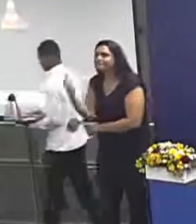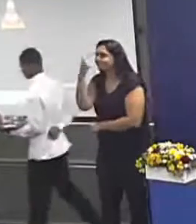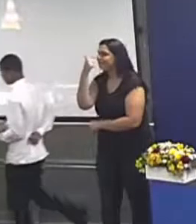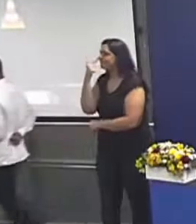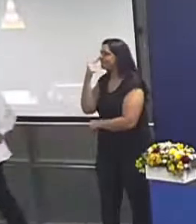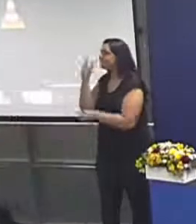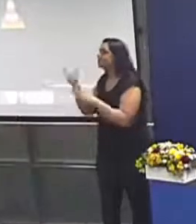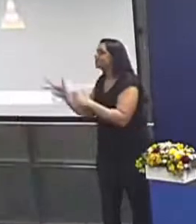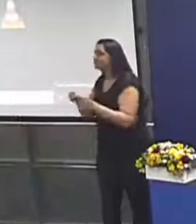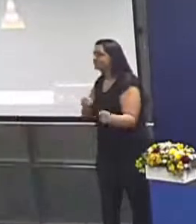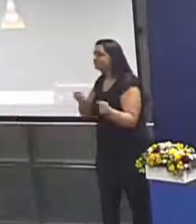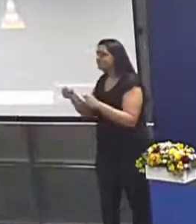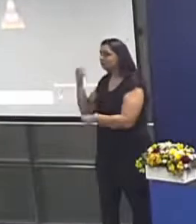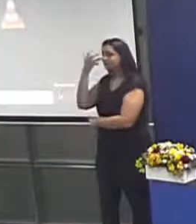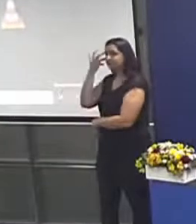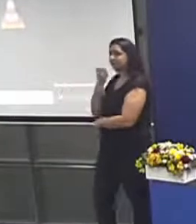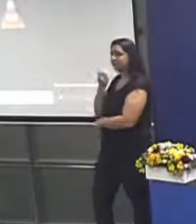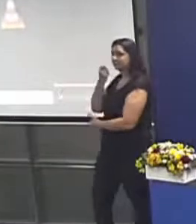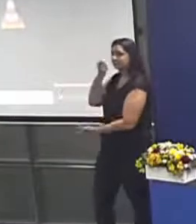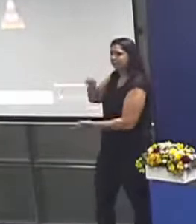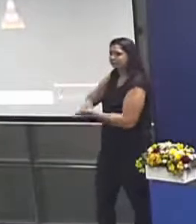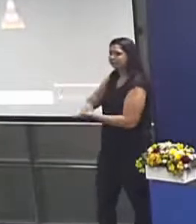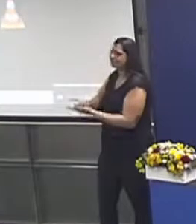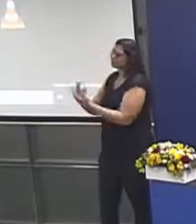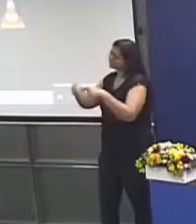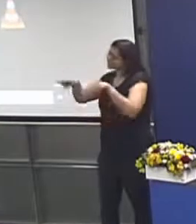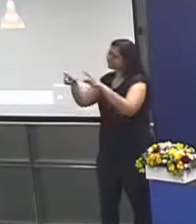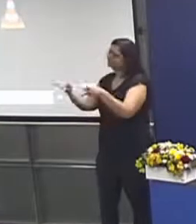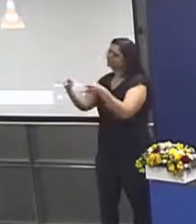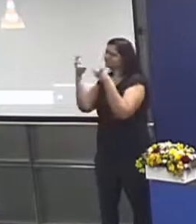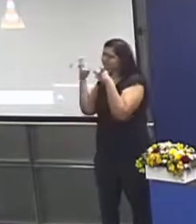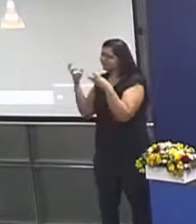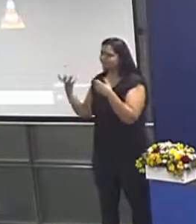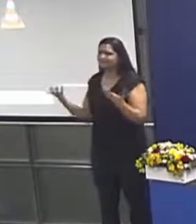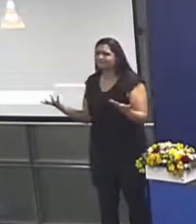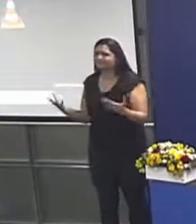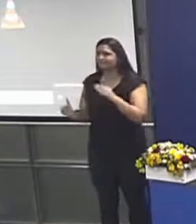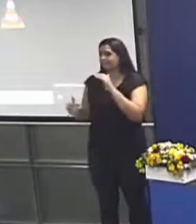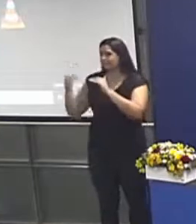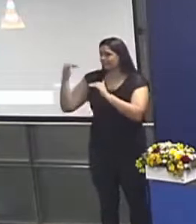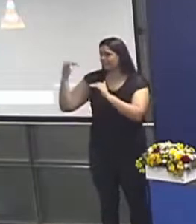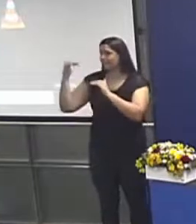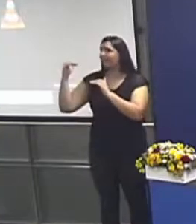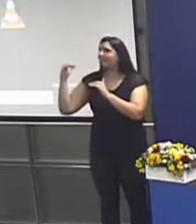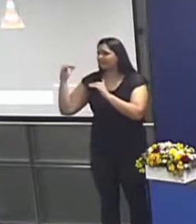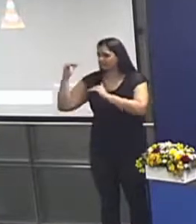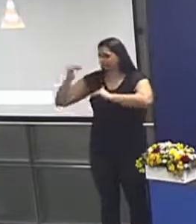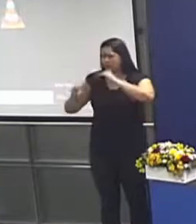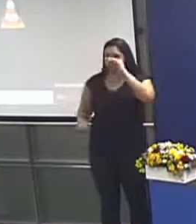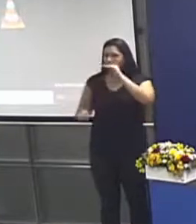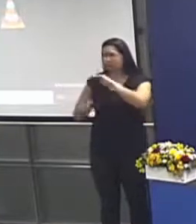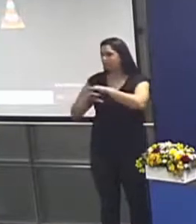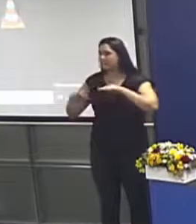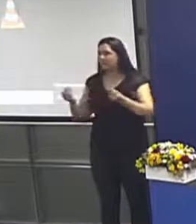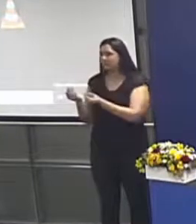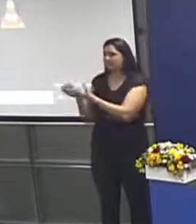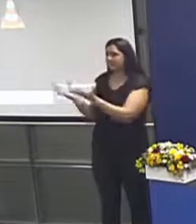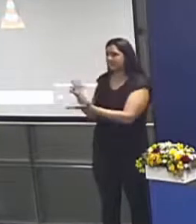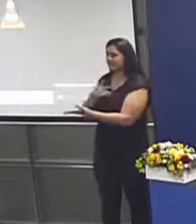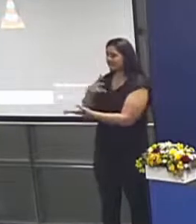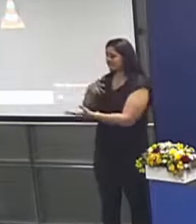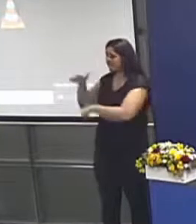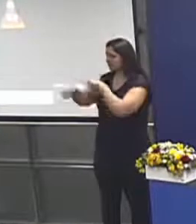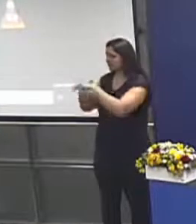quem está no poder. Homem branco, machista, você consegue ver? Estilo classe média, quanta diferença. Fartura,